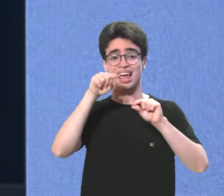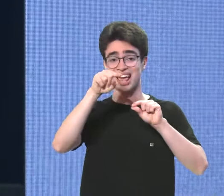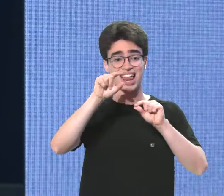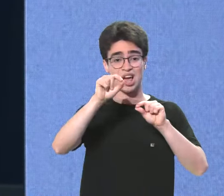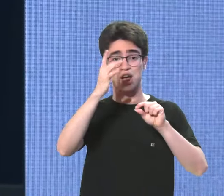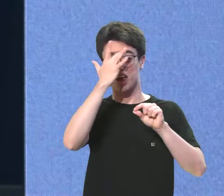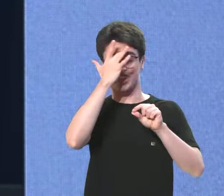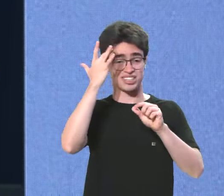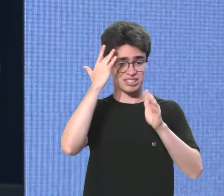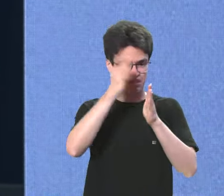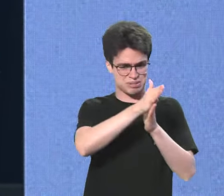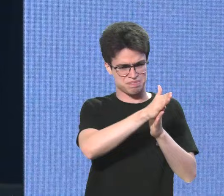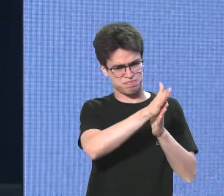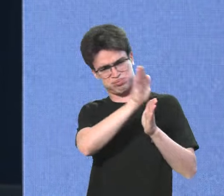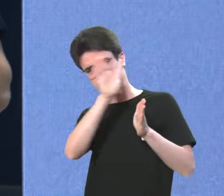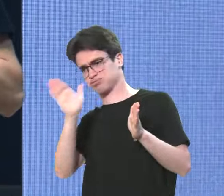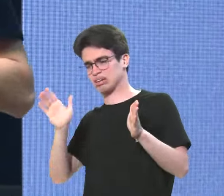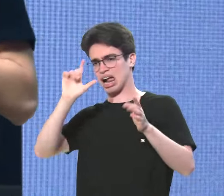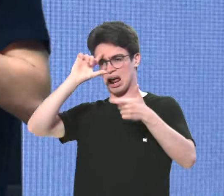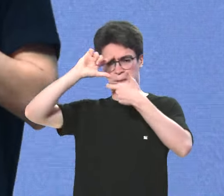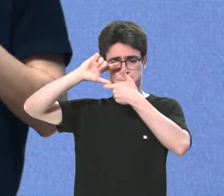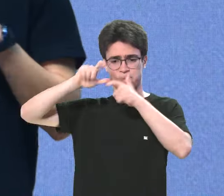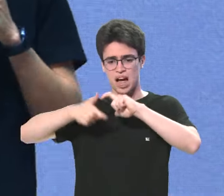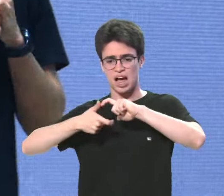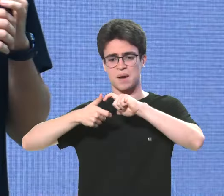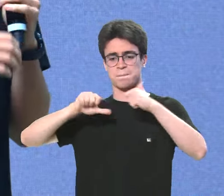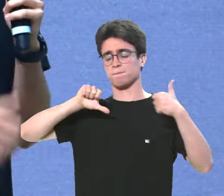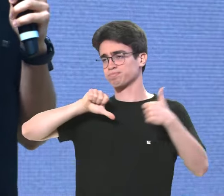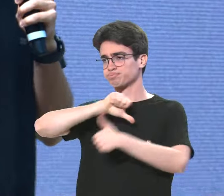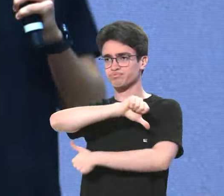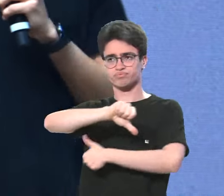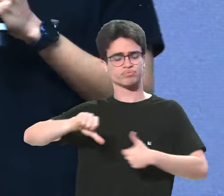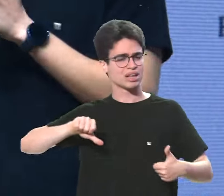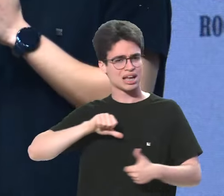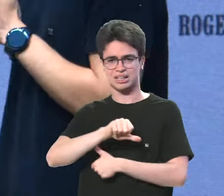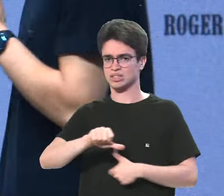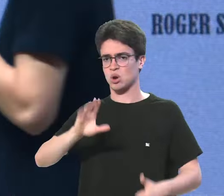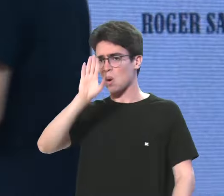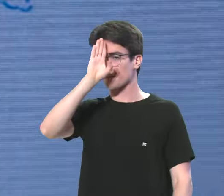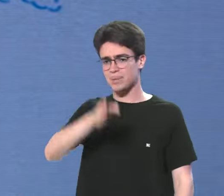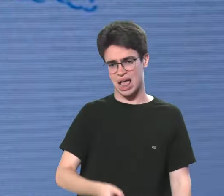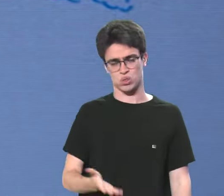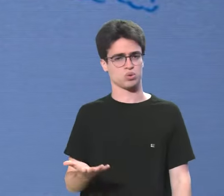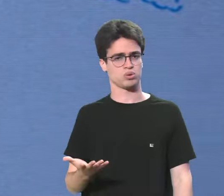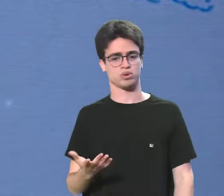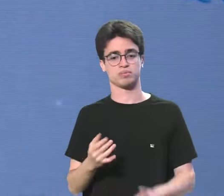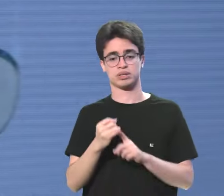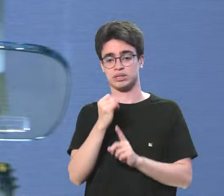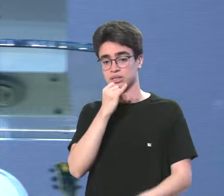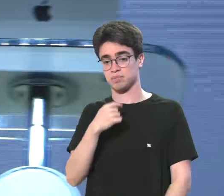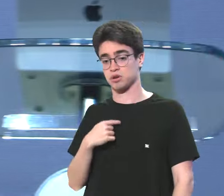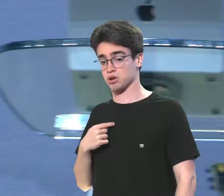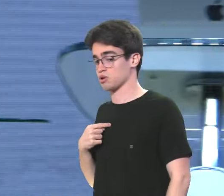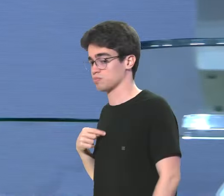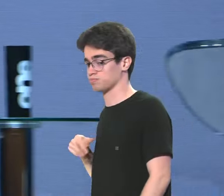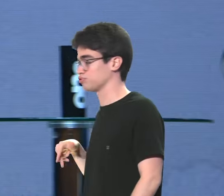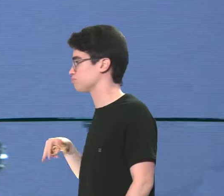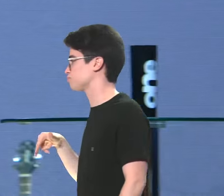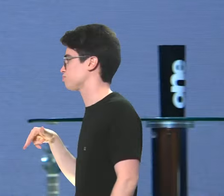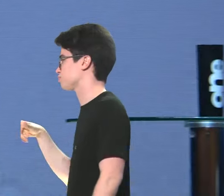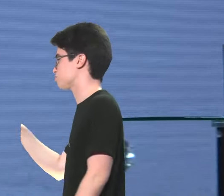completa de pensamento e comportamento então se eu estou indo para cá e o eu